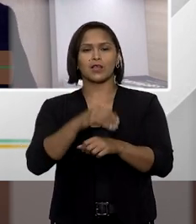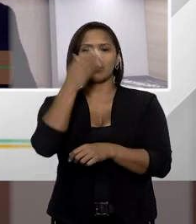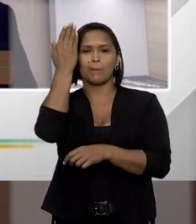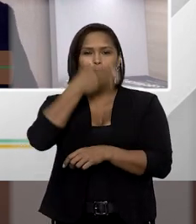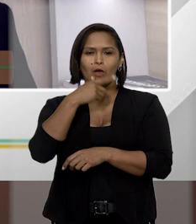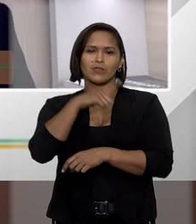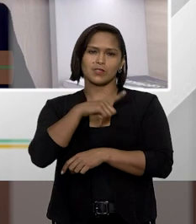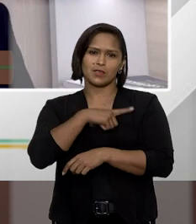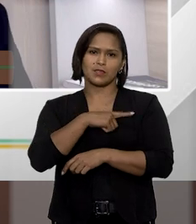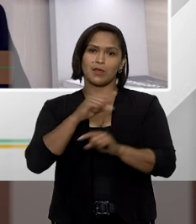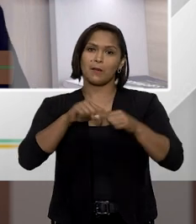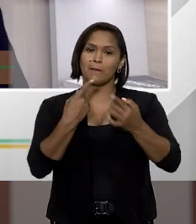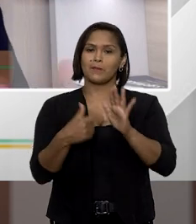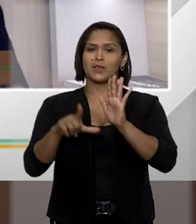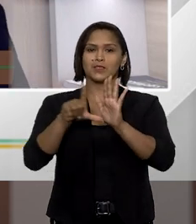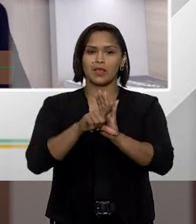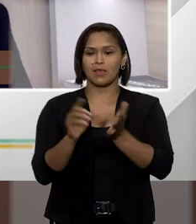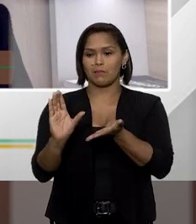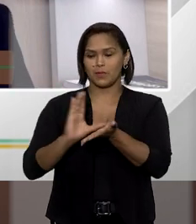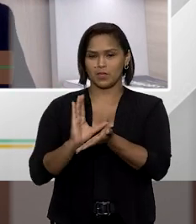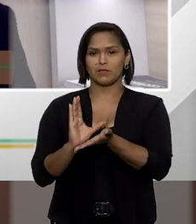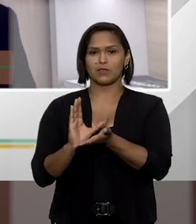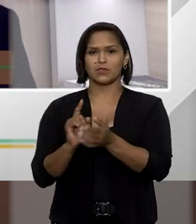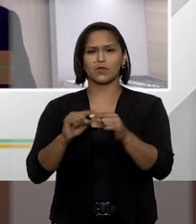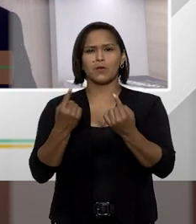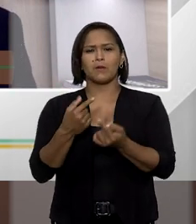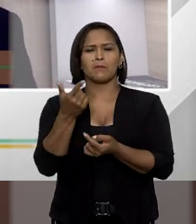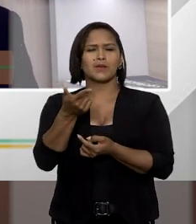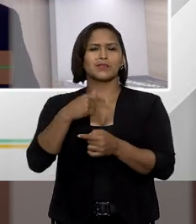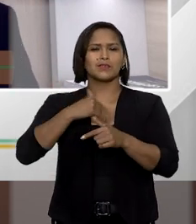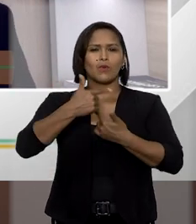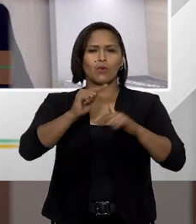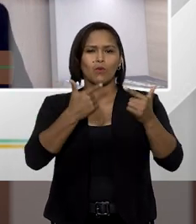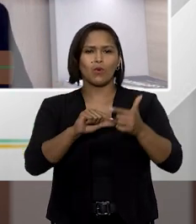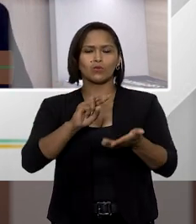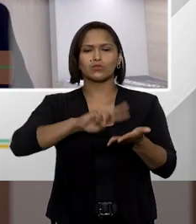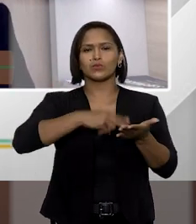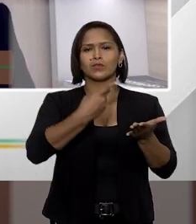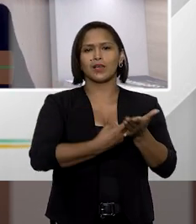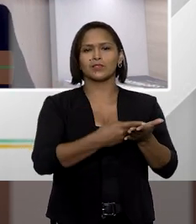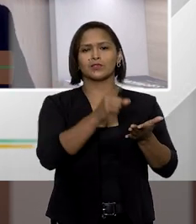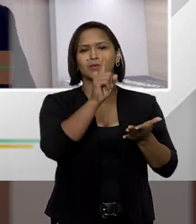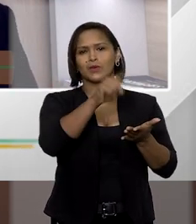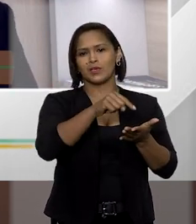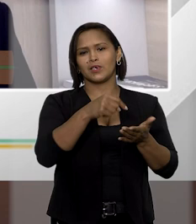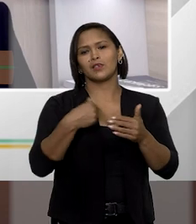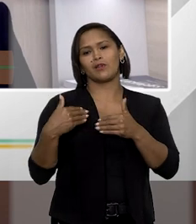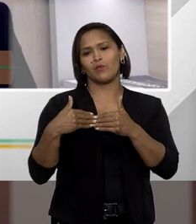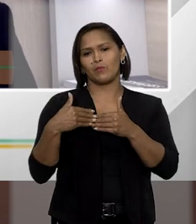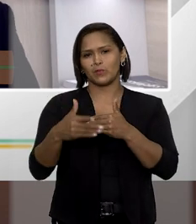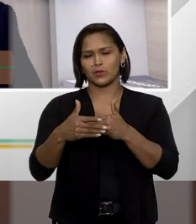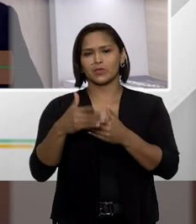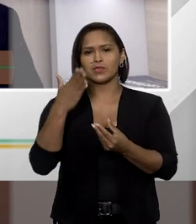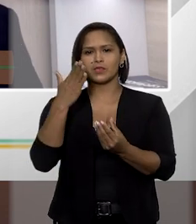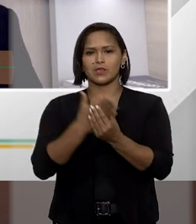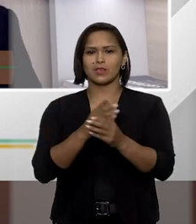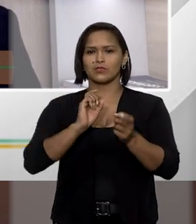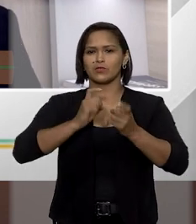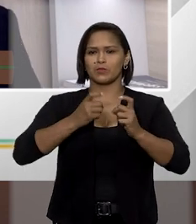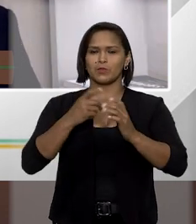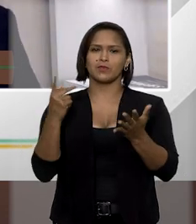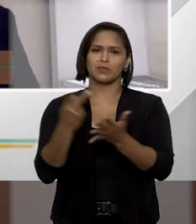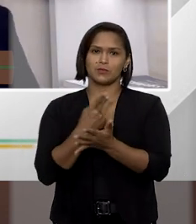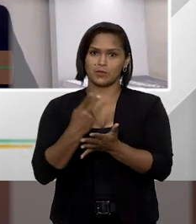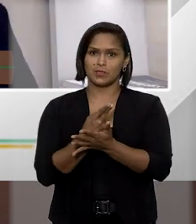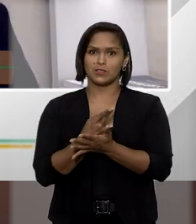de prova, e para isso a lei lhe deu benefícios. Mas ele ia ter o outro lado da moeda, que é o processo por